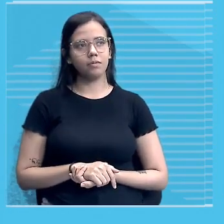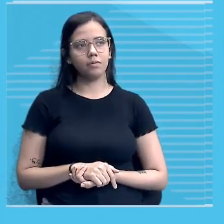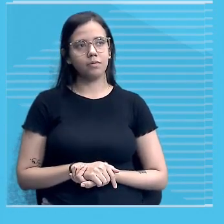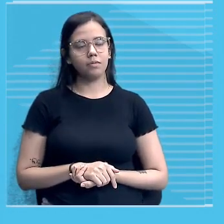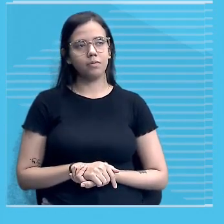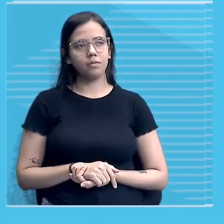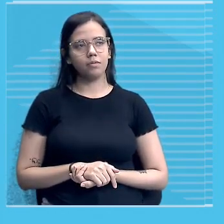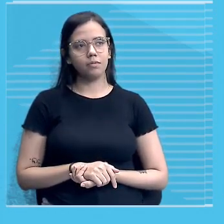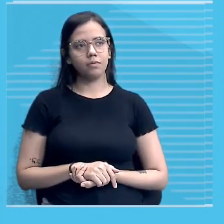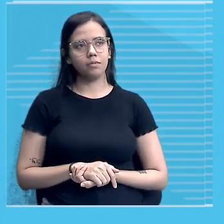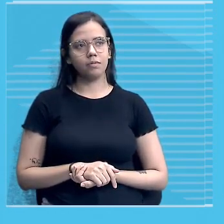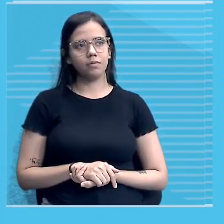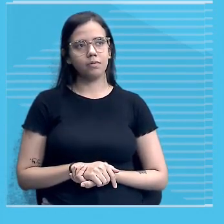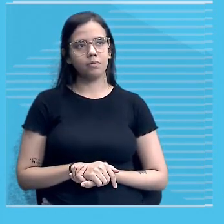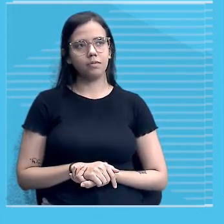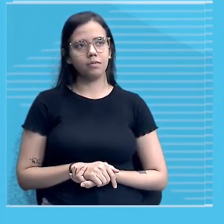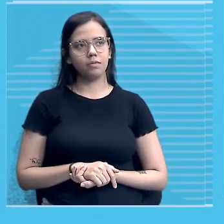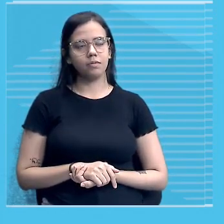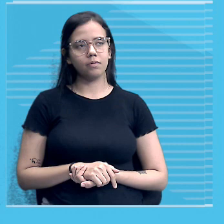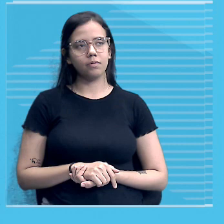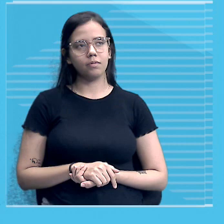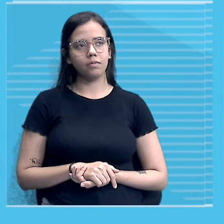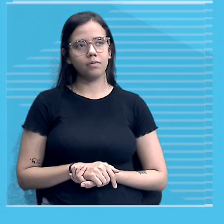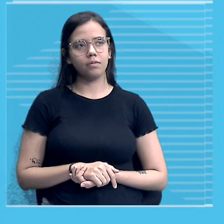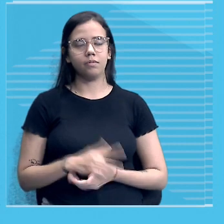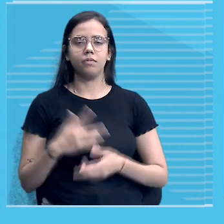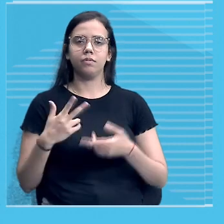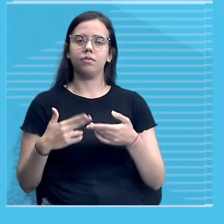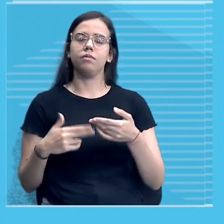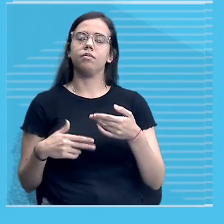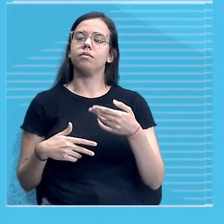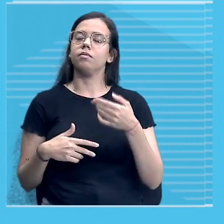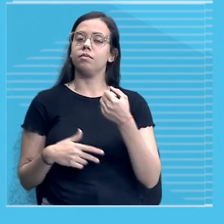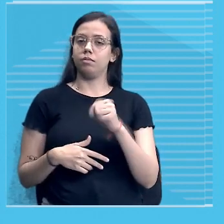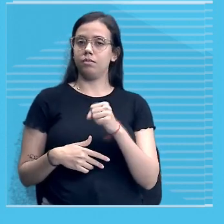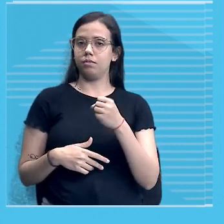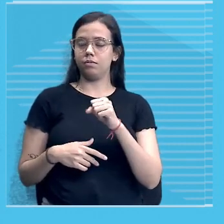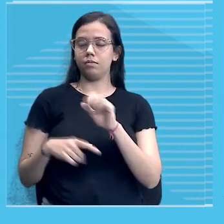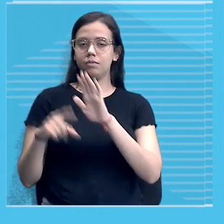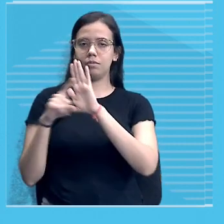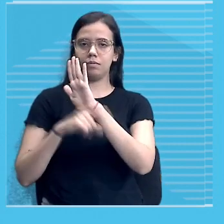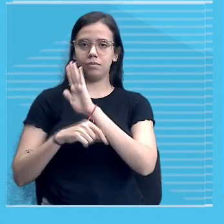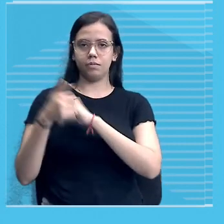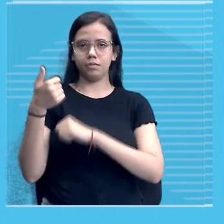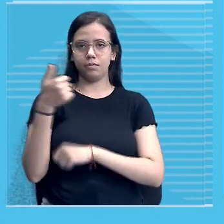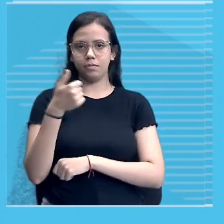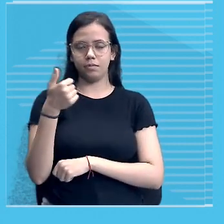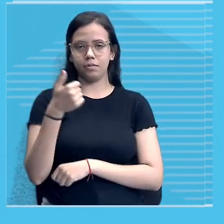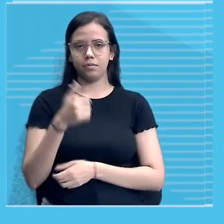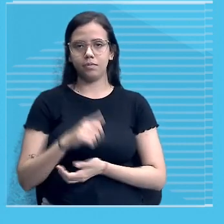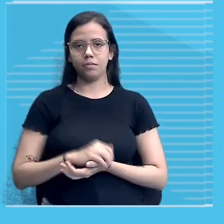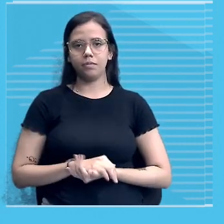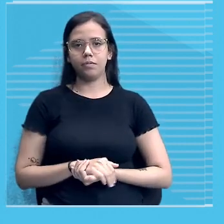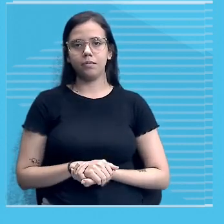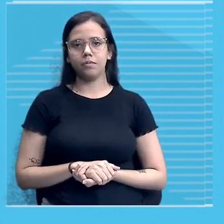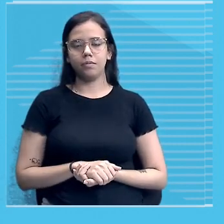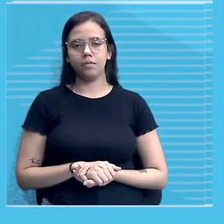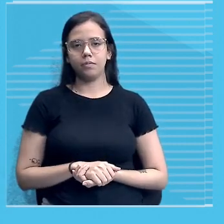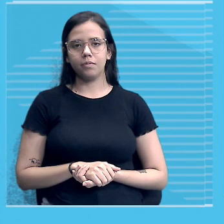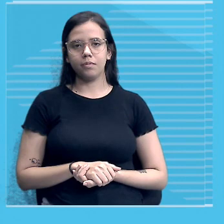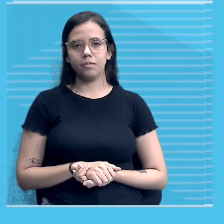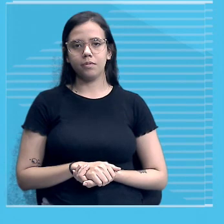8 nada mais é do que 8 elevado a menos 18 levar a - 11